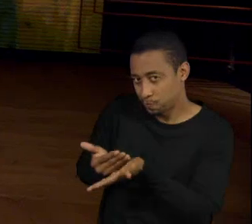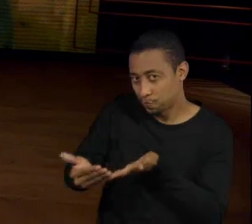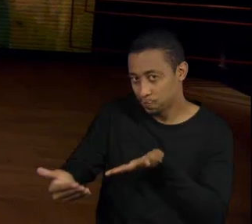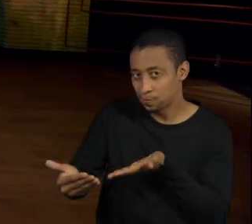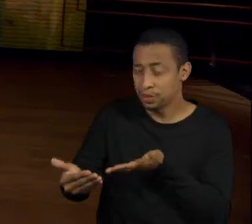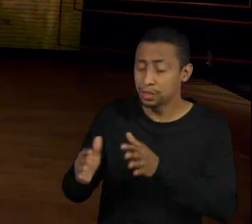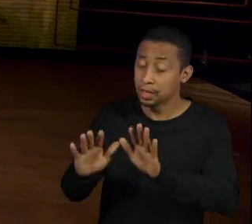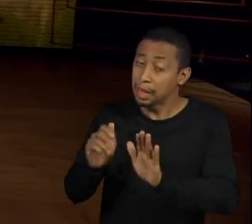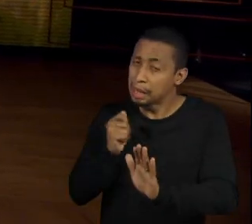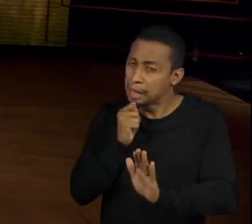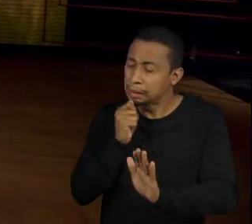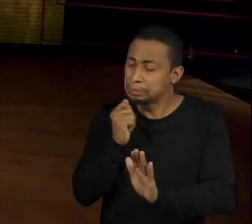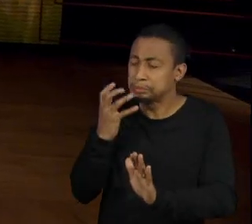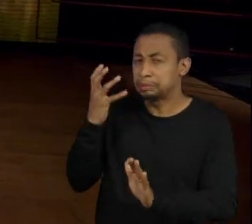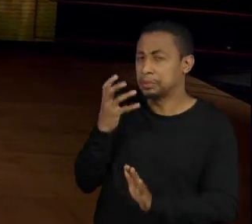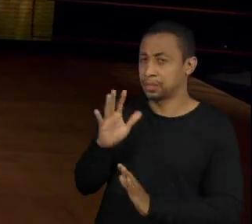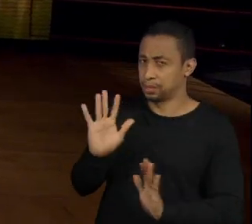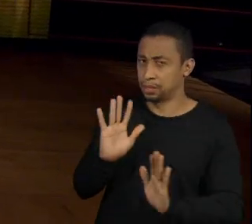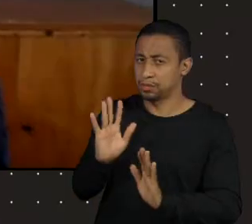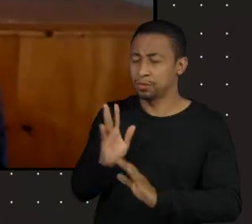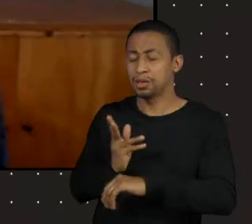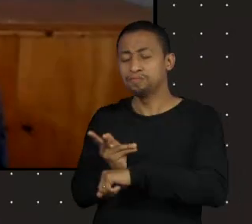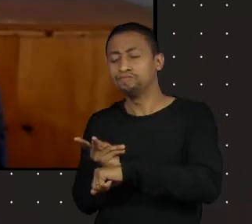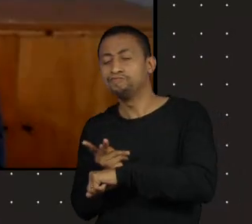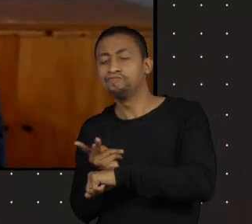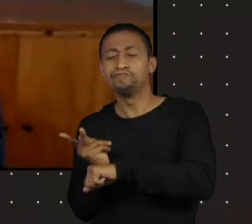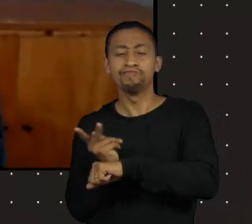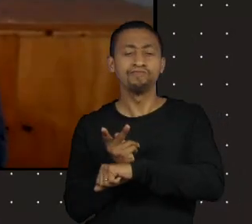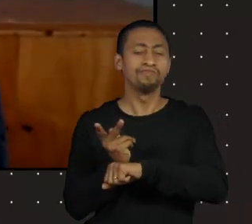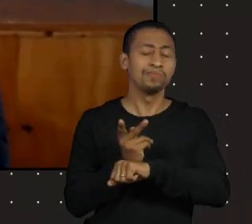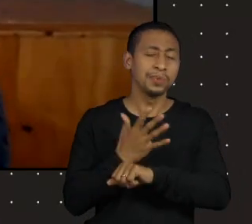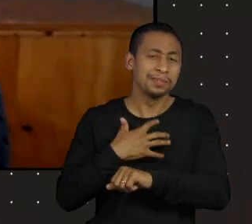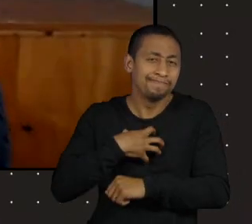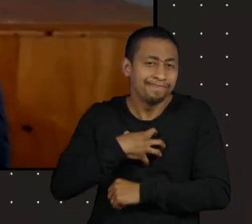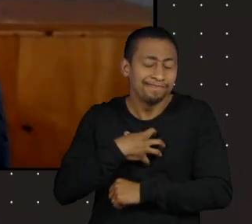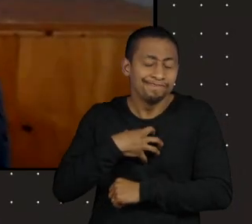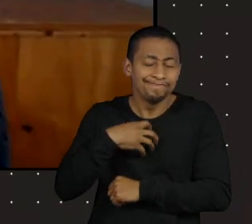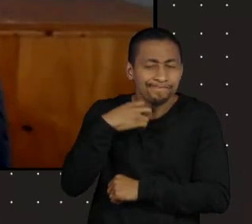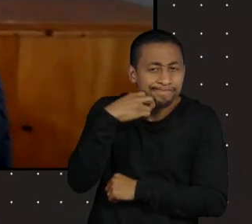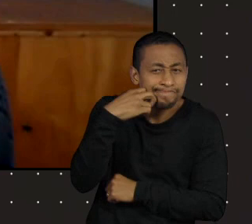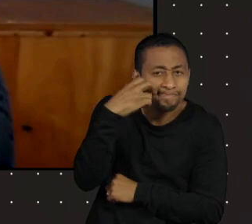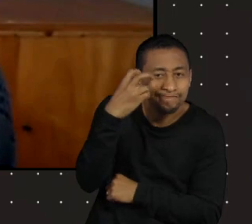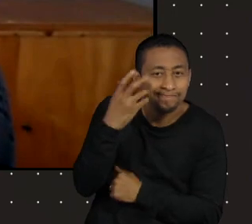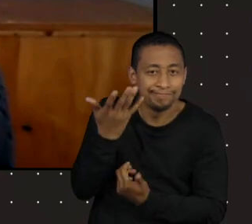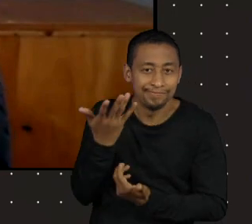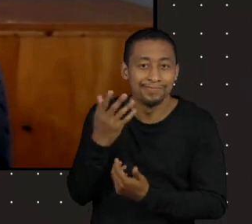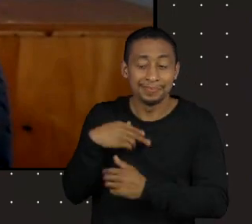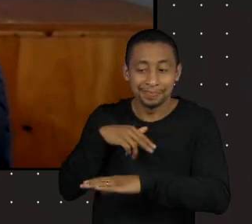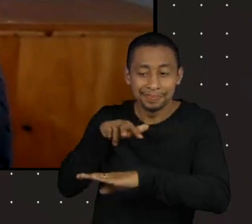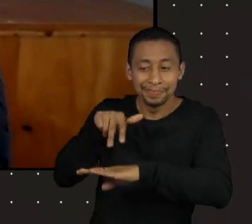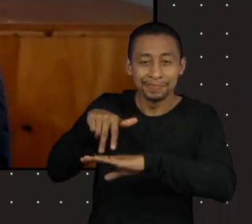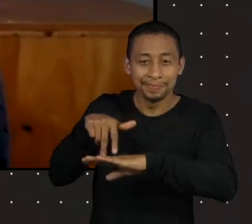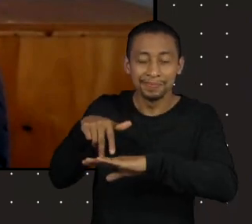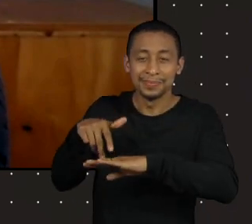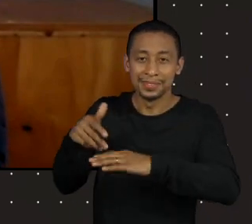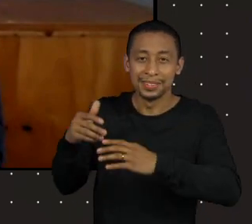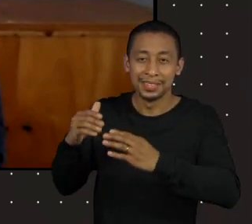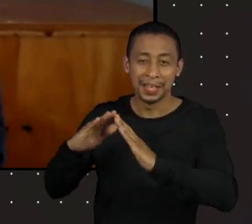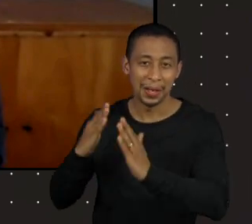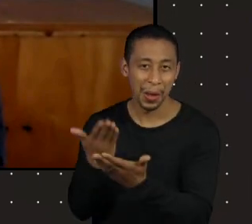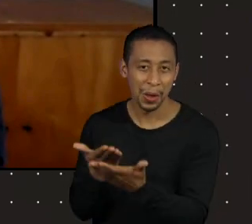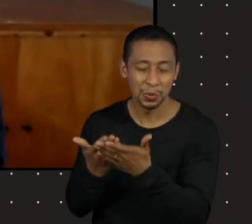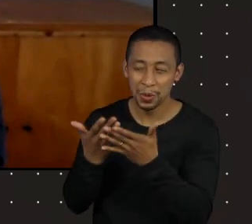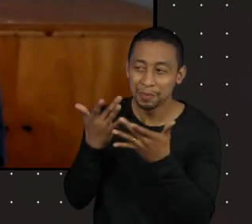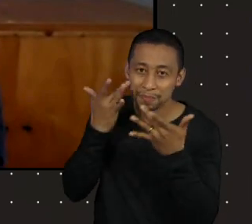nada sério, que eu fui procurar sozinha. E eu sempre fui muito tímida, e nas apresentações escolares, todas elas, eu ficava